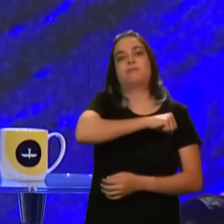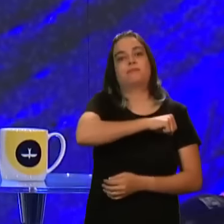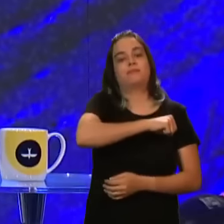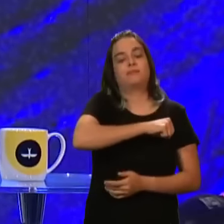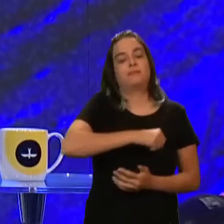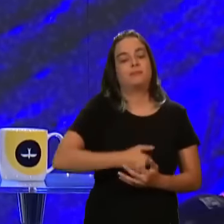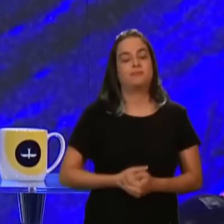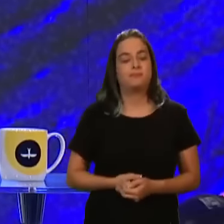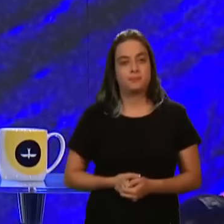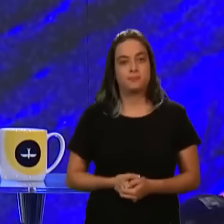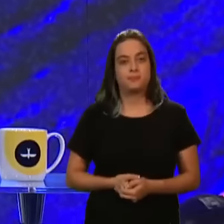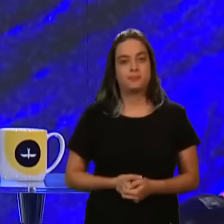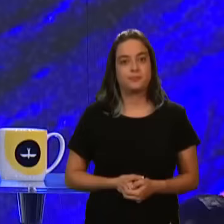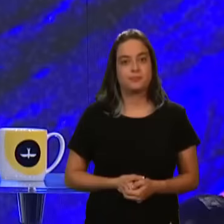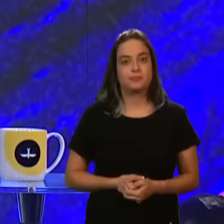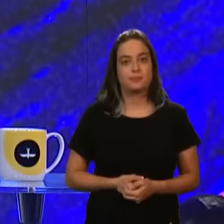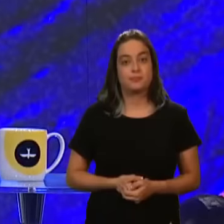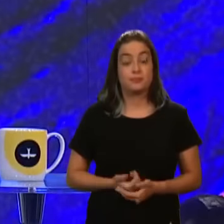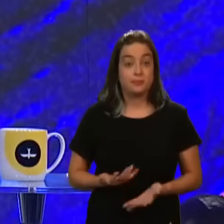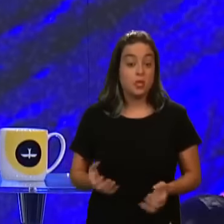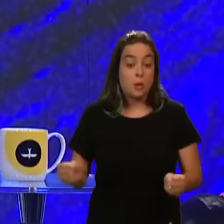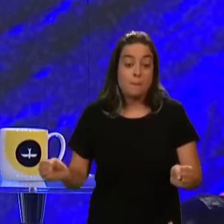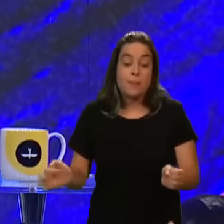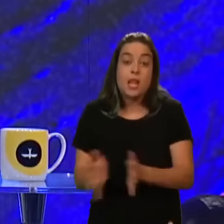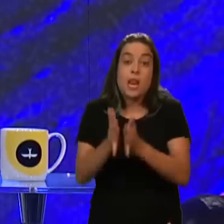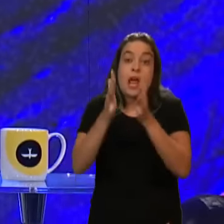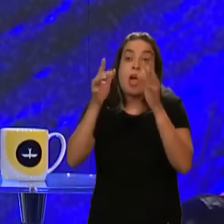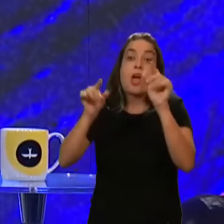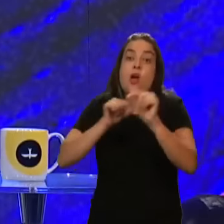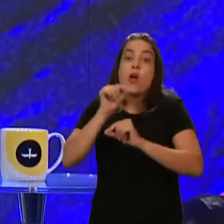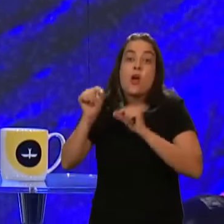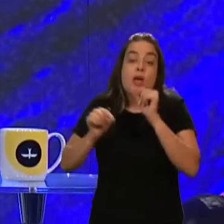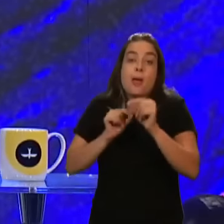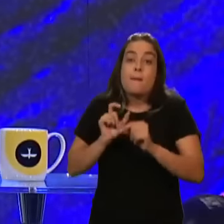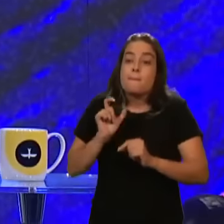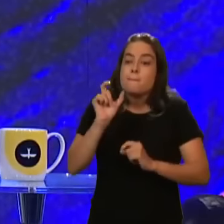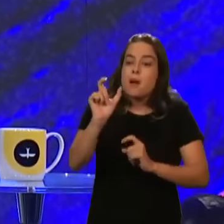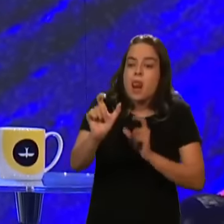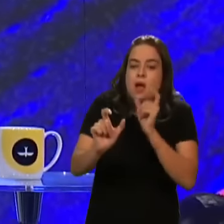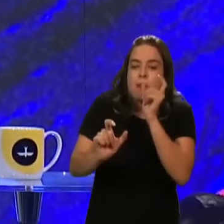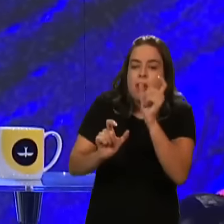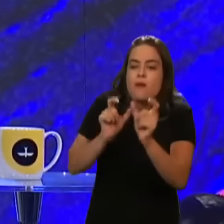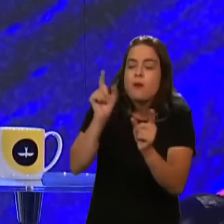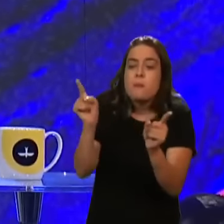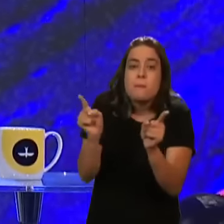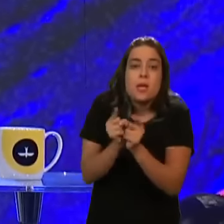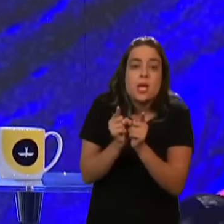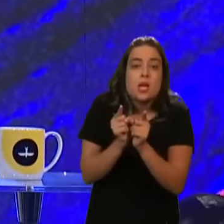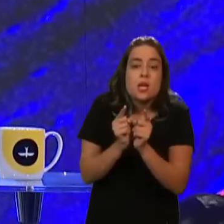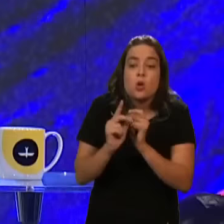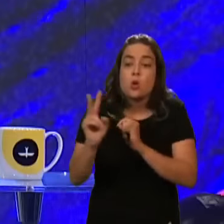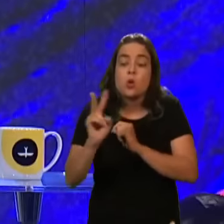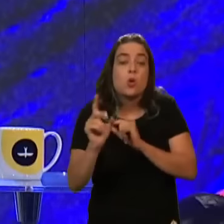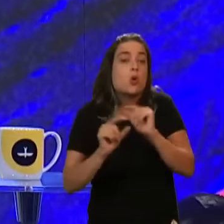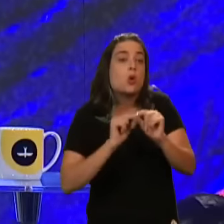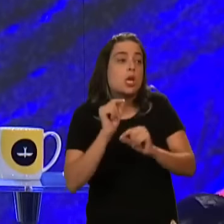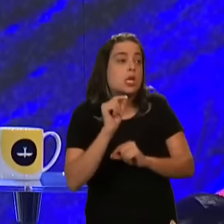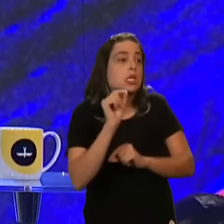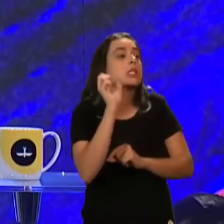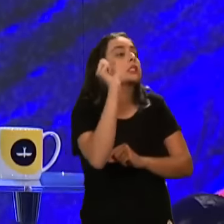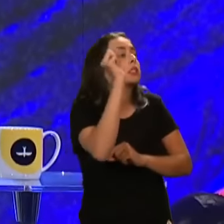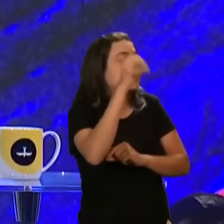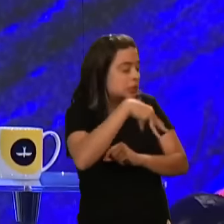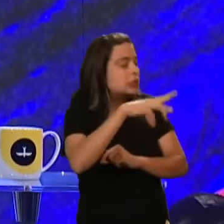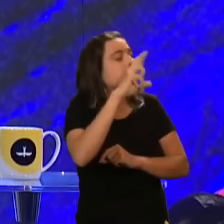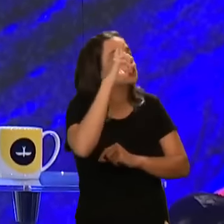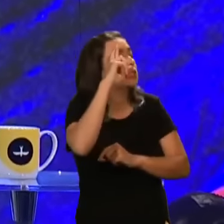É o milagre, como eu disse, contado com o menor número de palavras. A única coisa que eles falaram foi: sim,